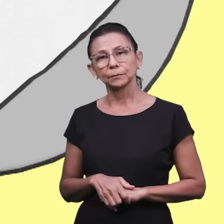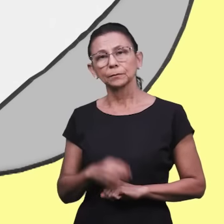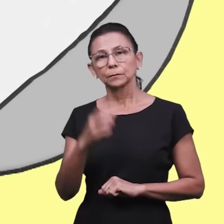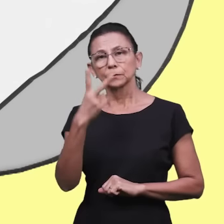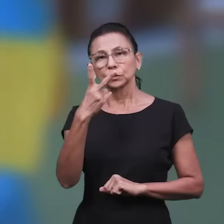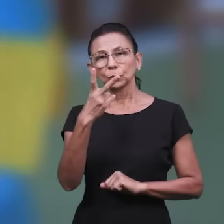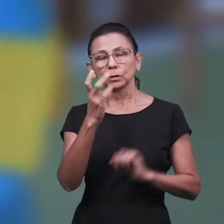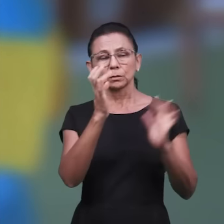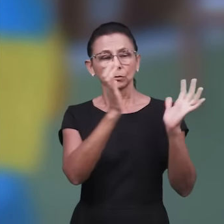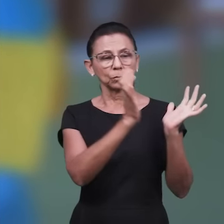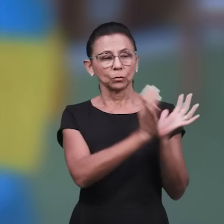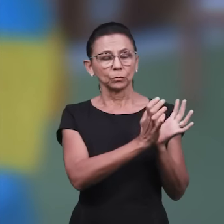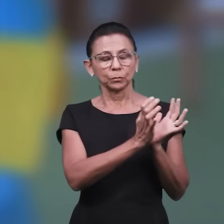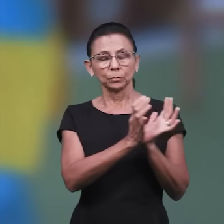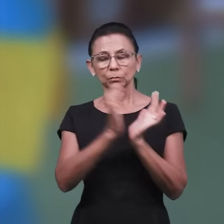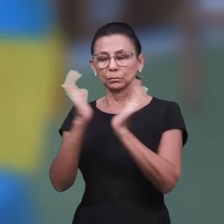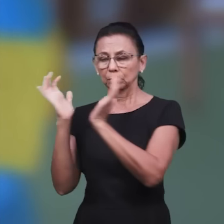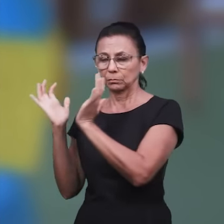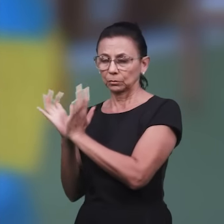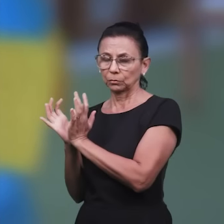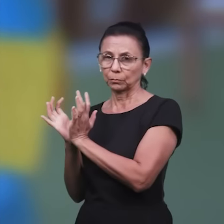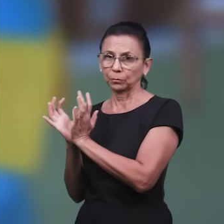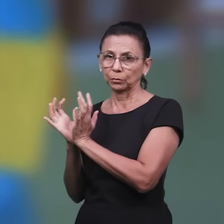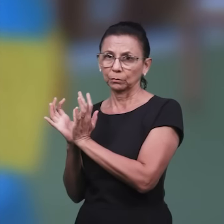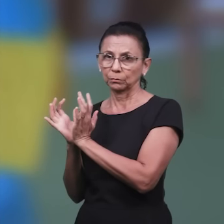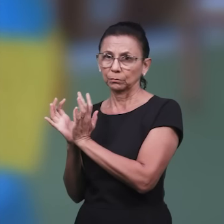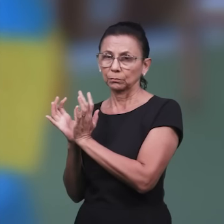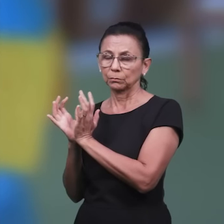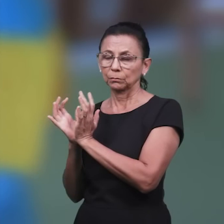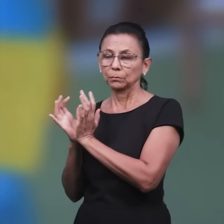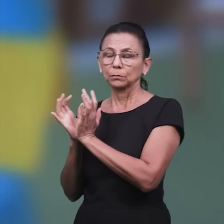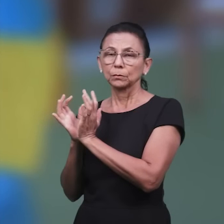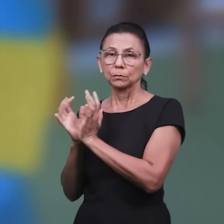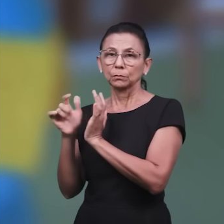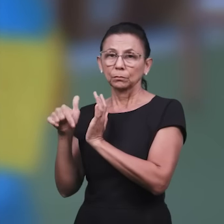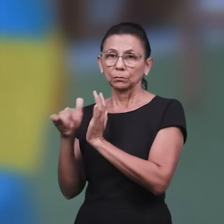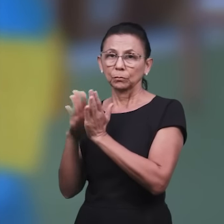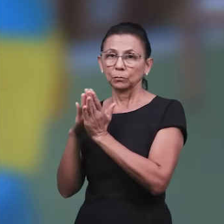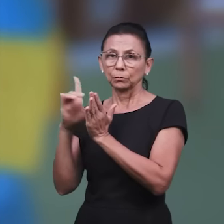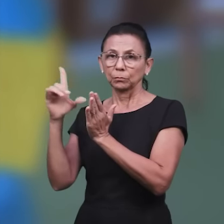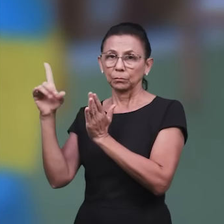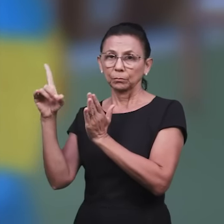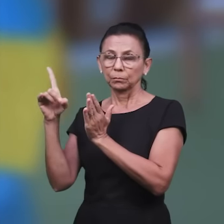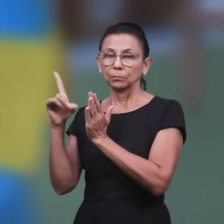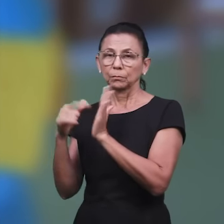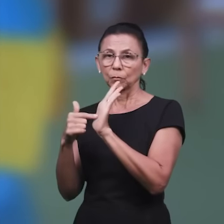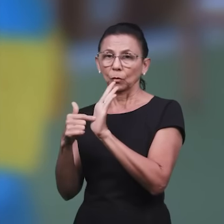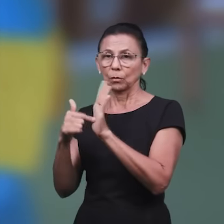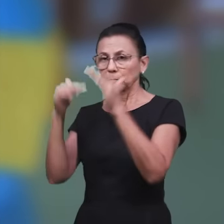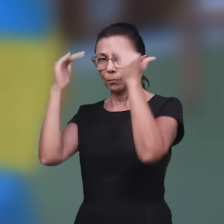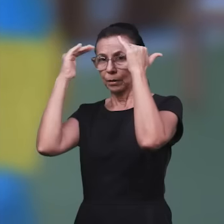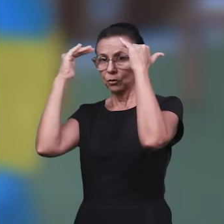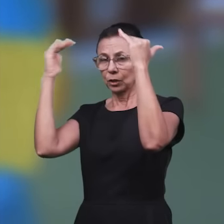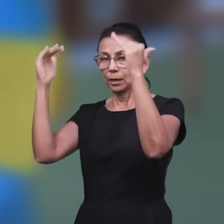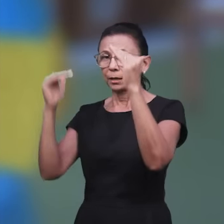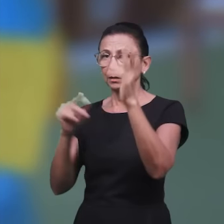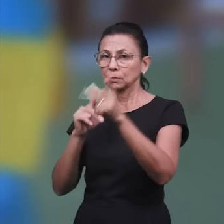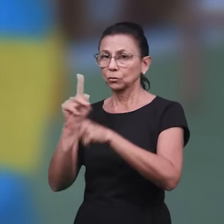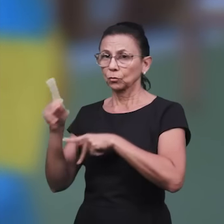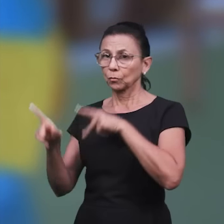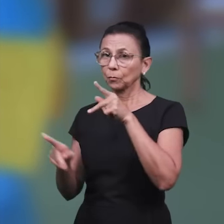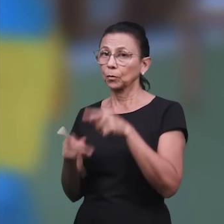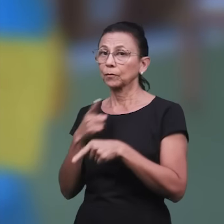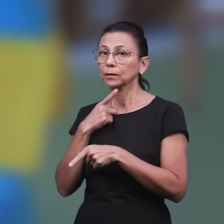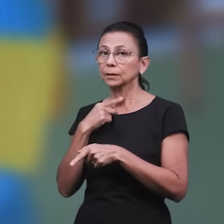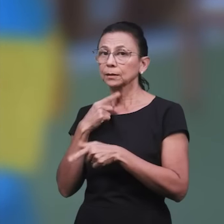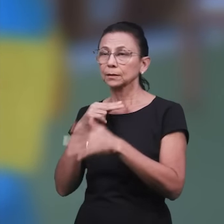existirão. Um grupo que está obedecendo a palavra do Senhor, que deseja a eternidade, que